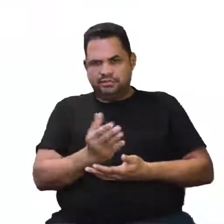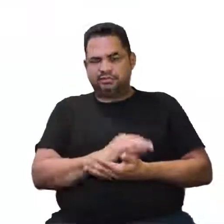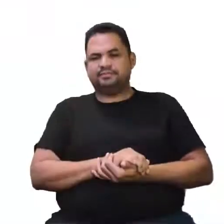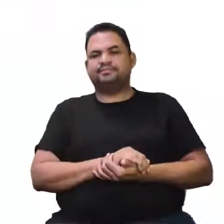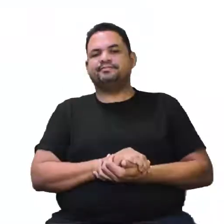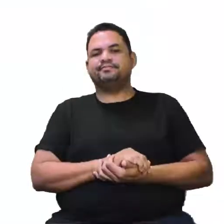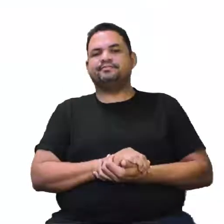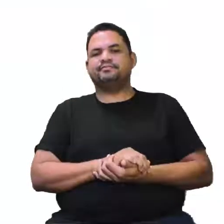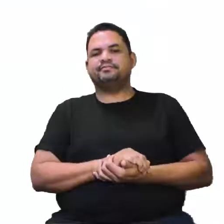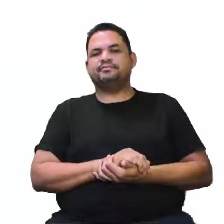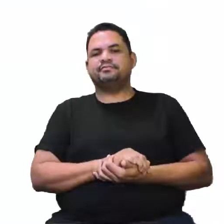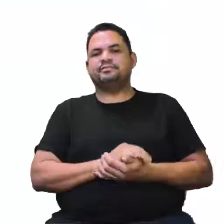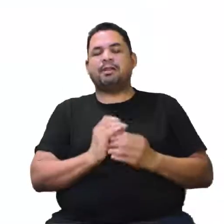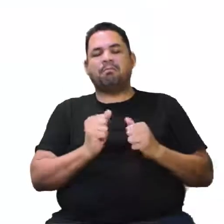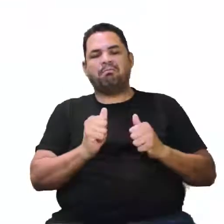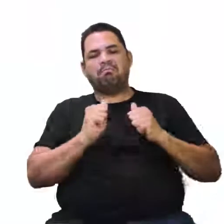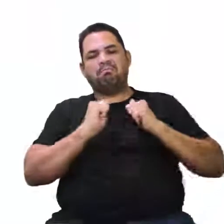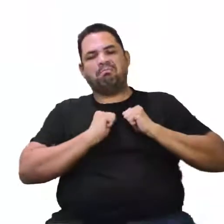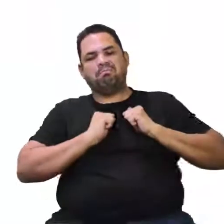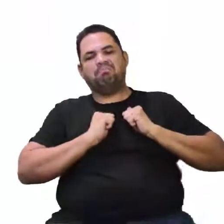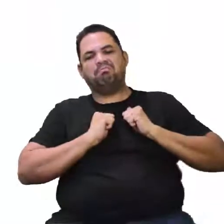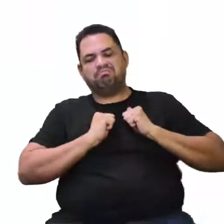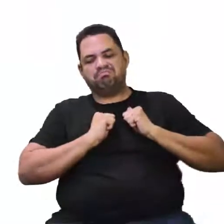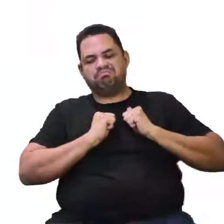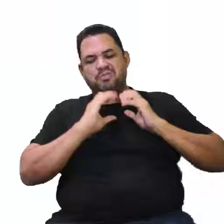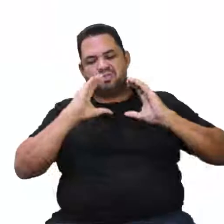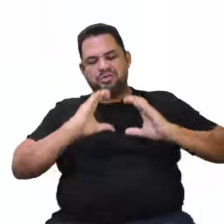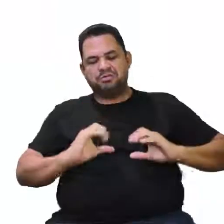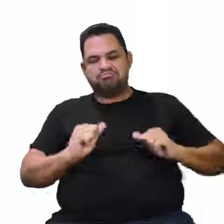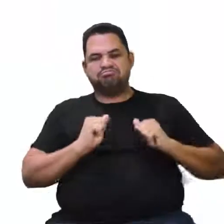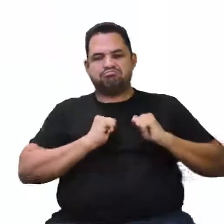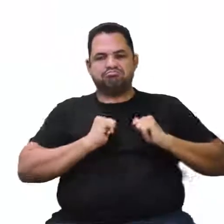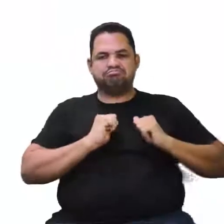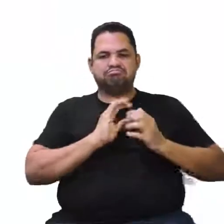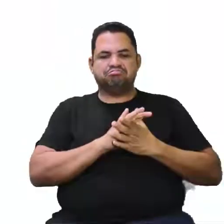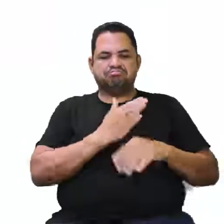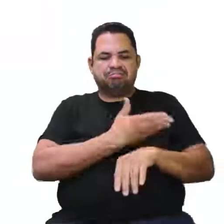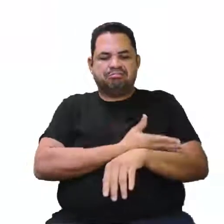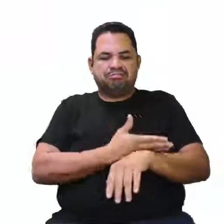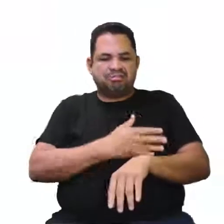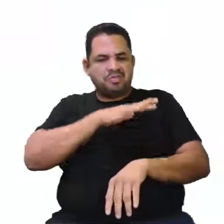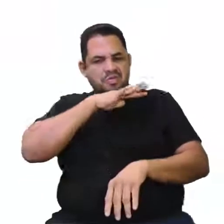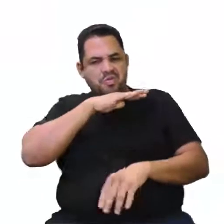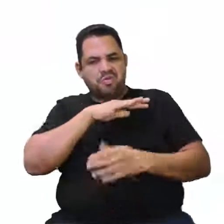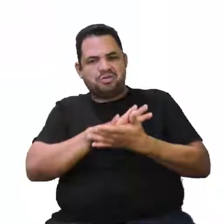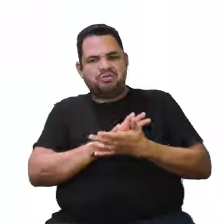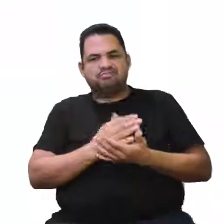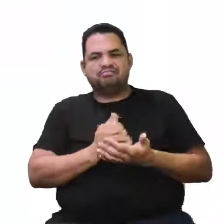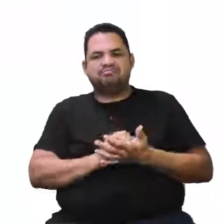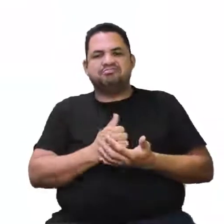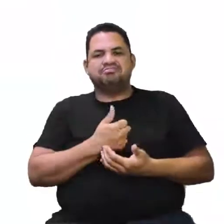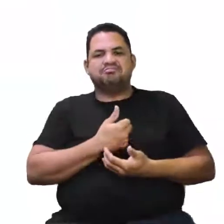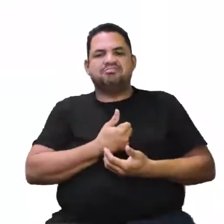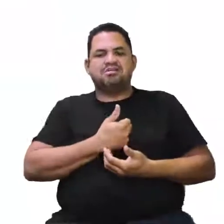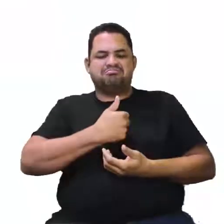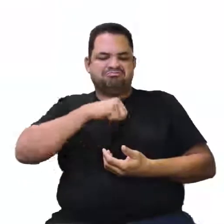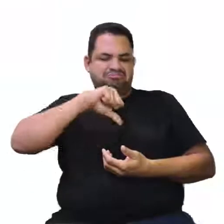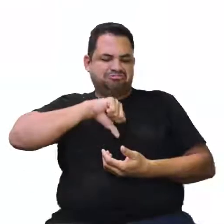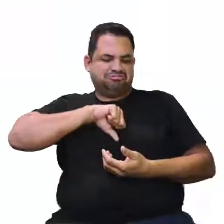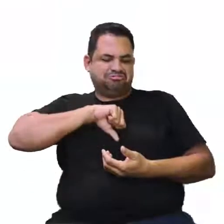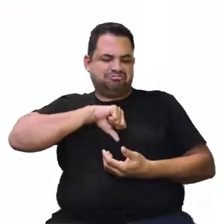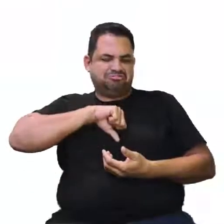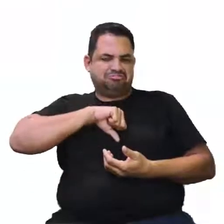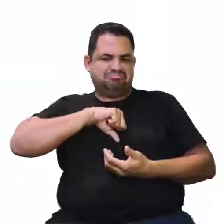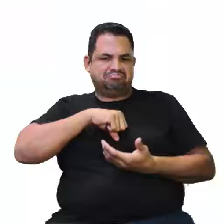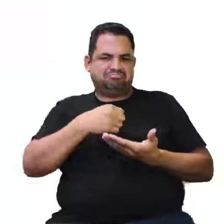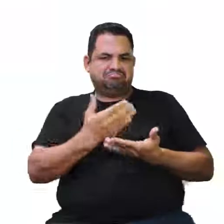aqui, que apresenta sedentarismo, comportamento sedentário, maus hábitos, ausência de autoestima ou isolamento, é